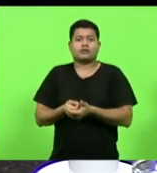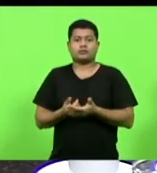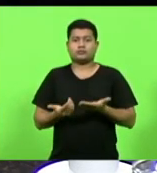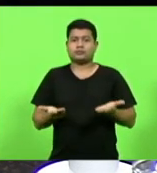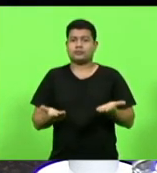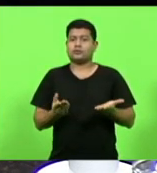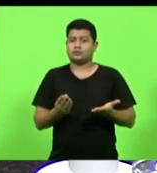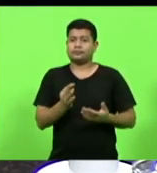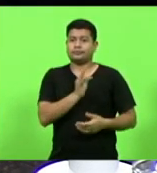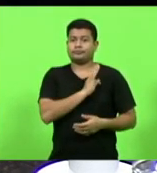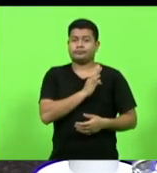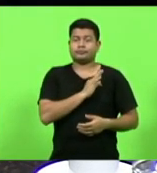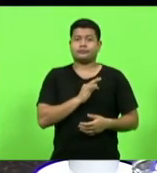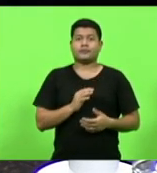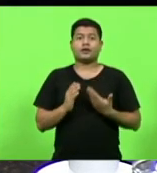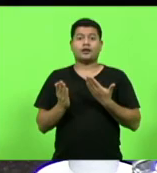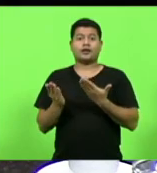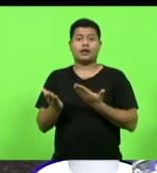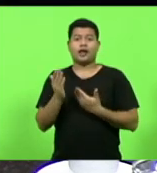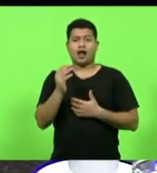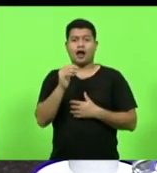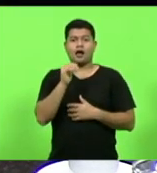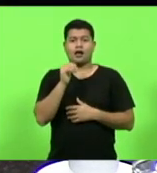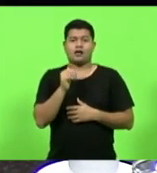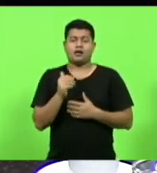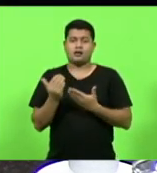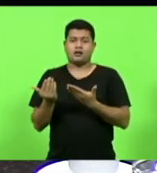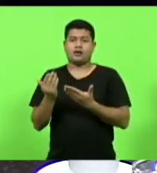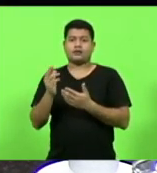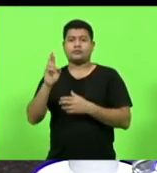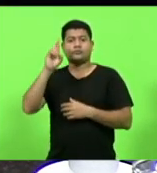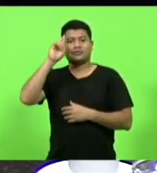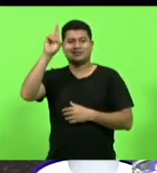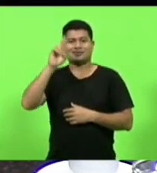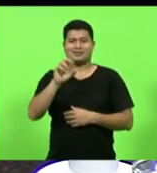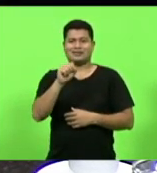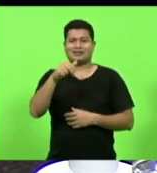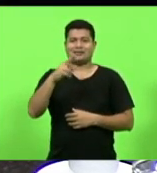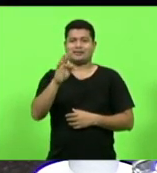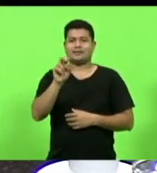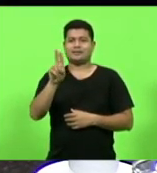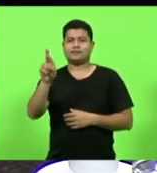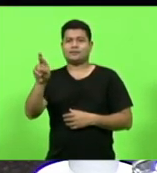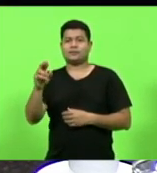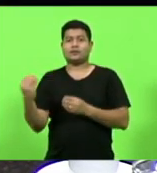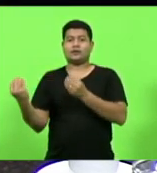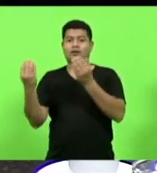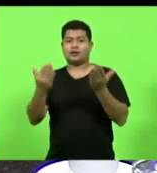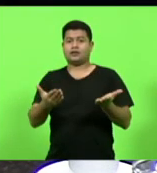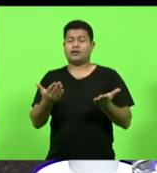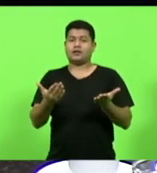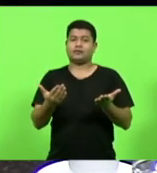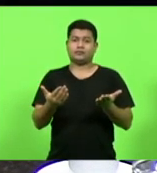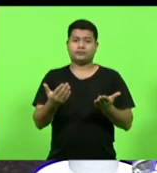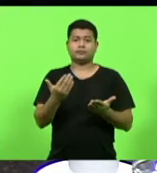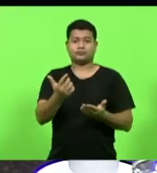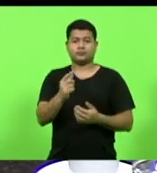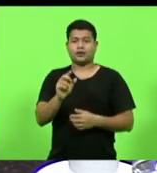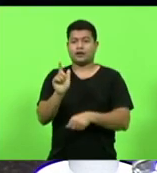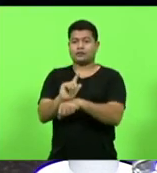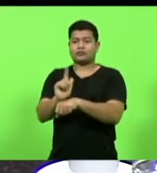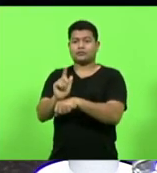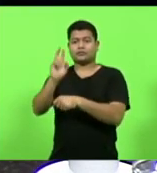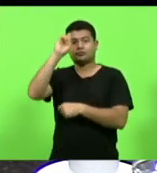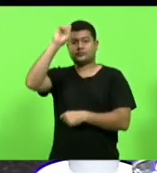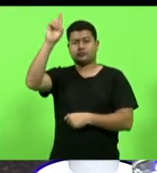que a Santur lançou para entregar um patrimônio de 160 milhões de reais. Um